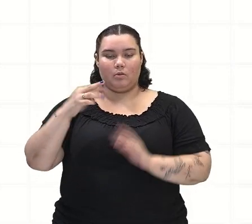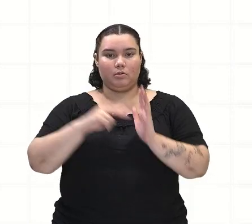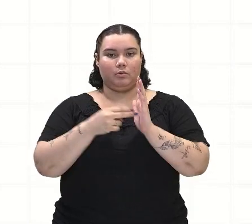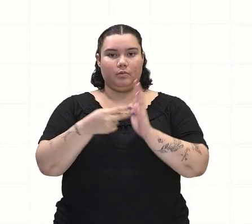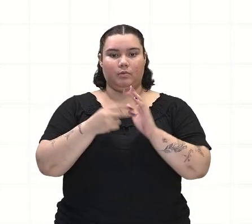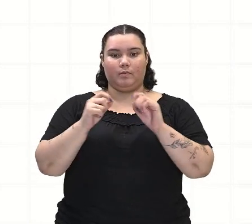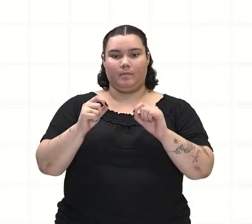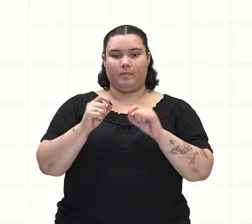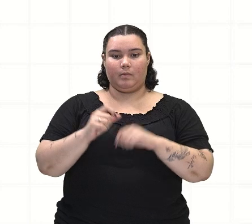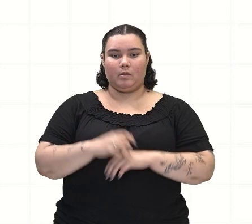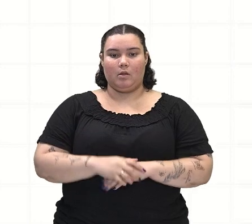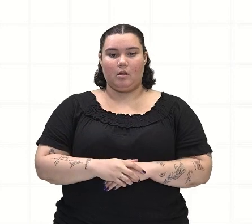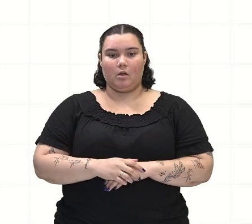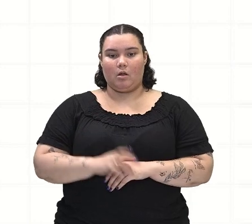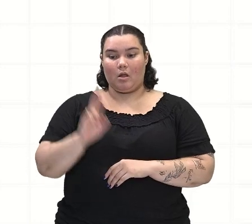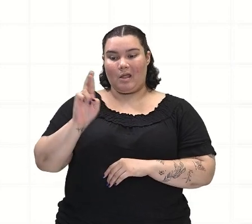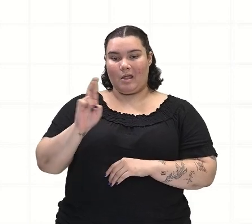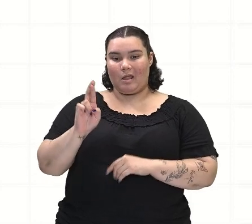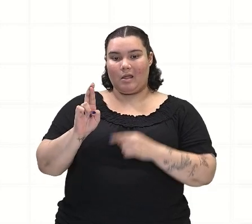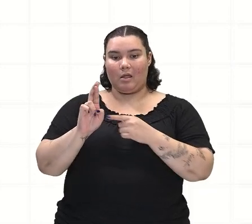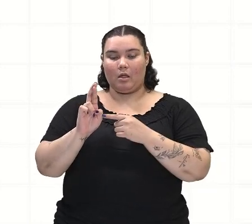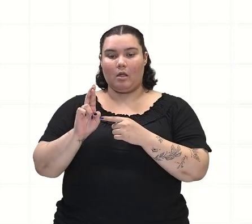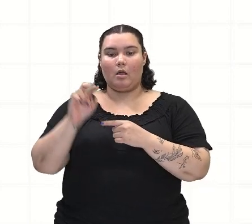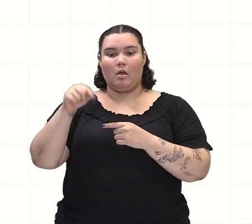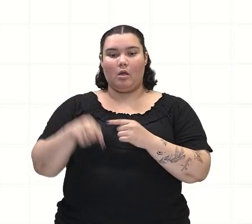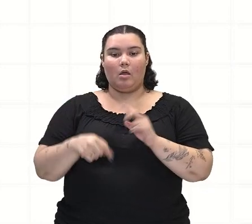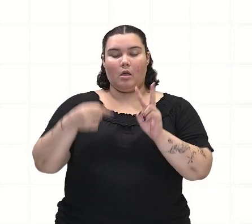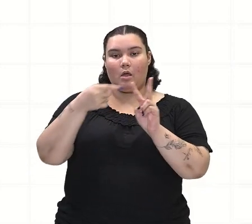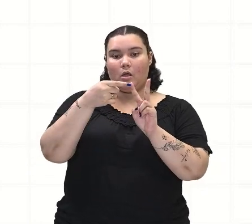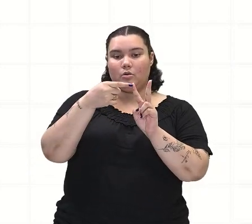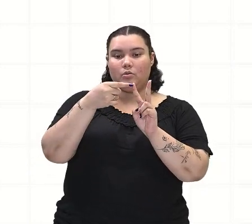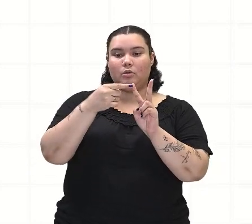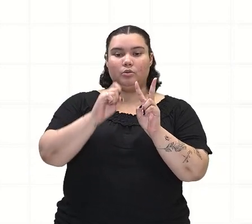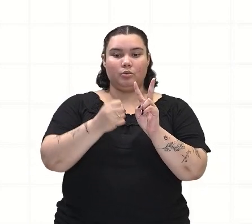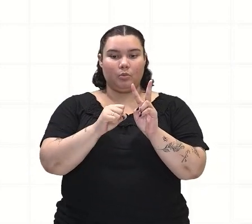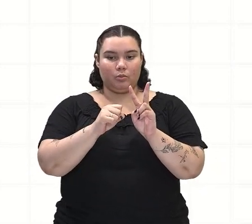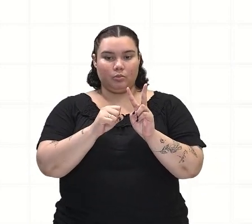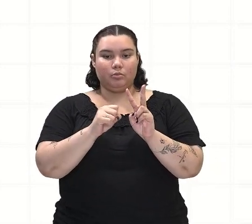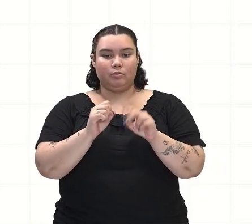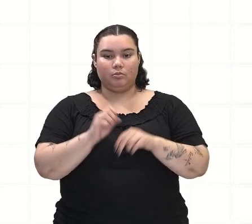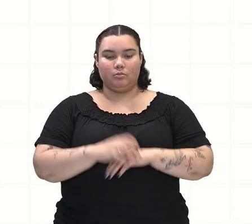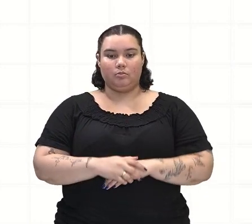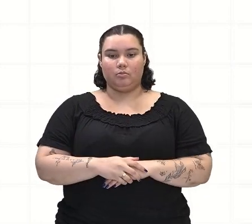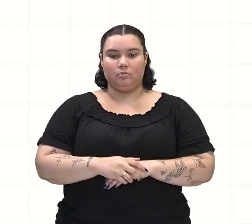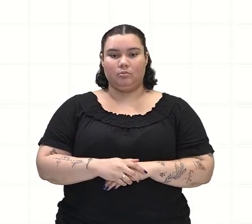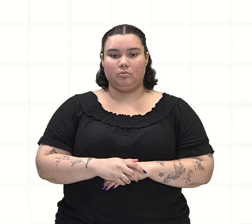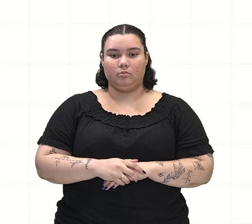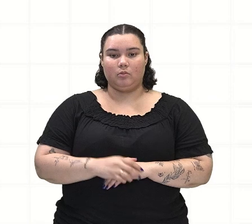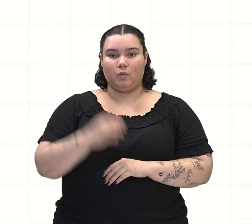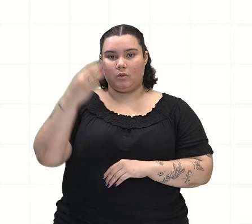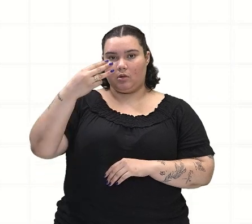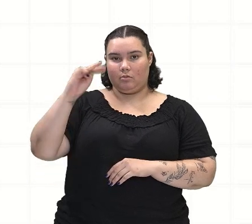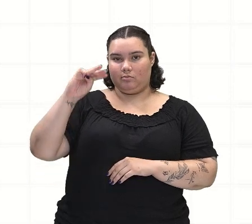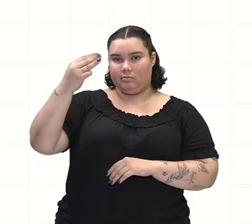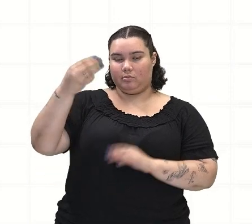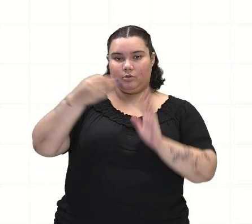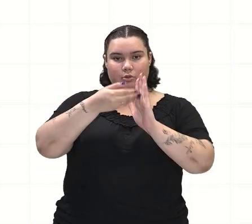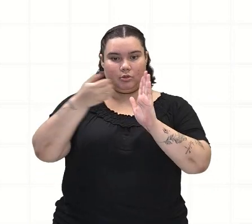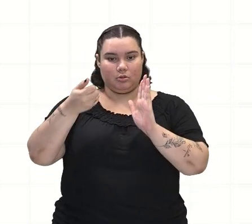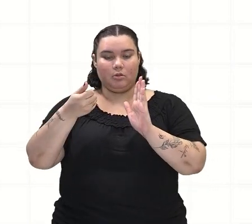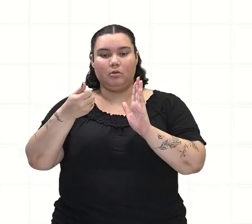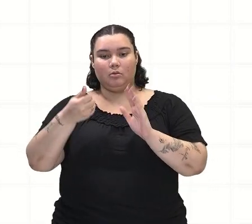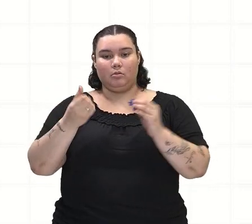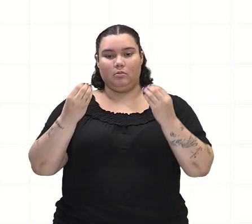dizer que o valor de R vai ser a raiz cúbica de 8. Né? Eu tiro esse 3 aí do expoente, né,